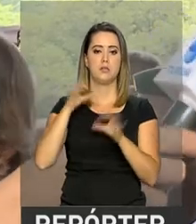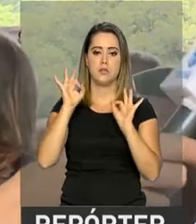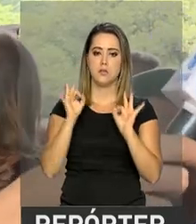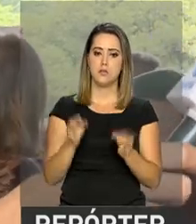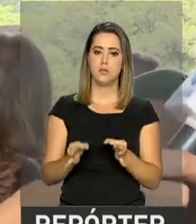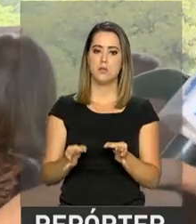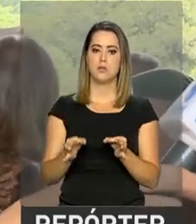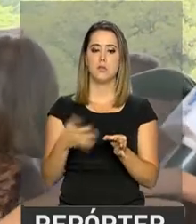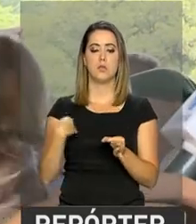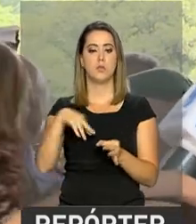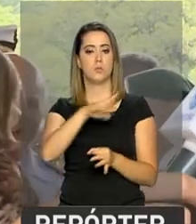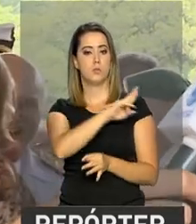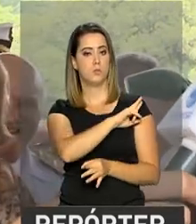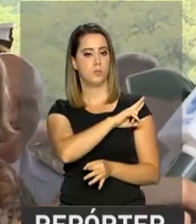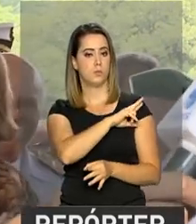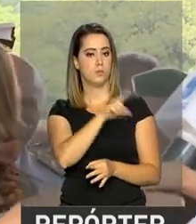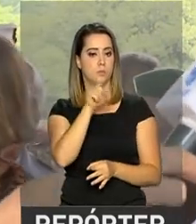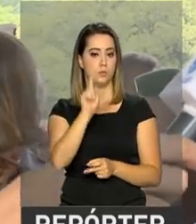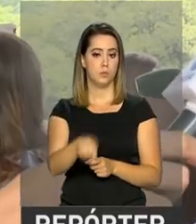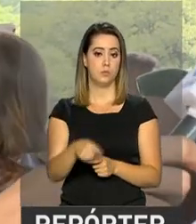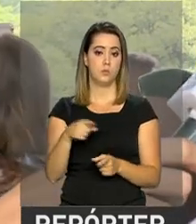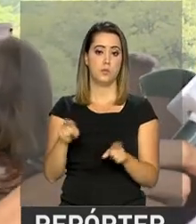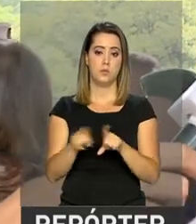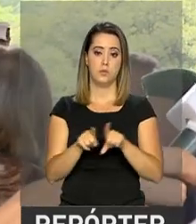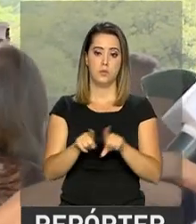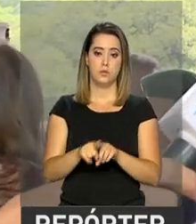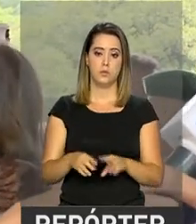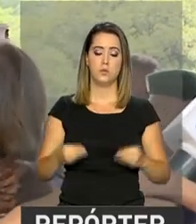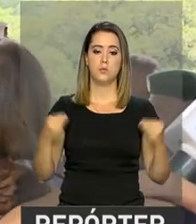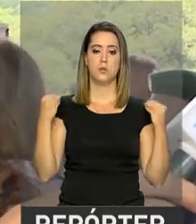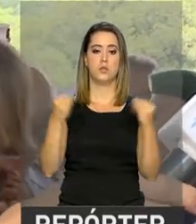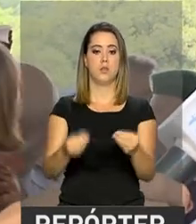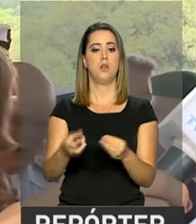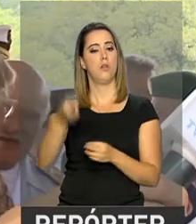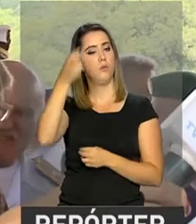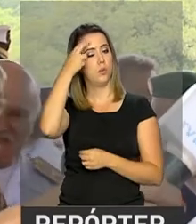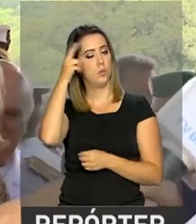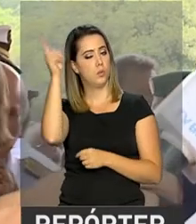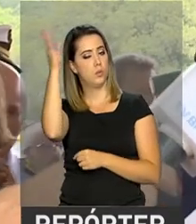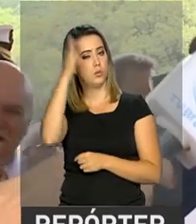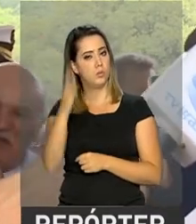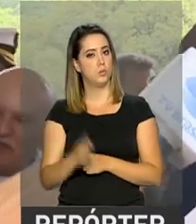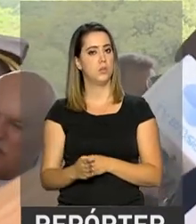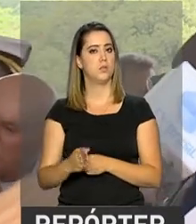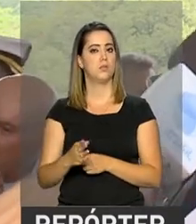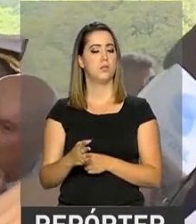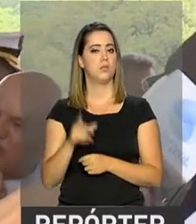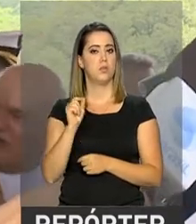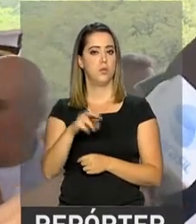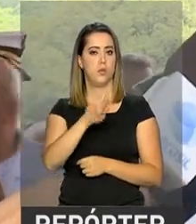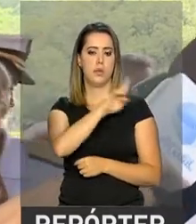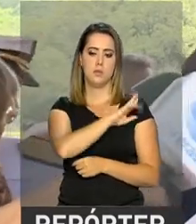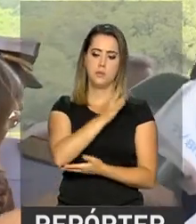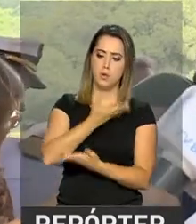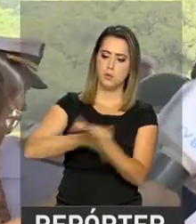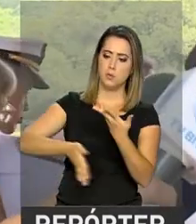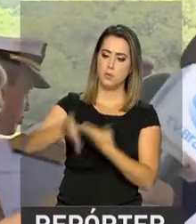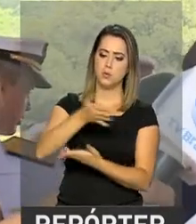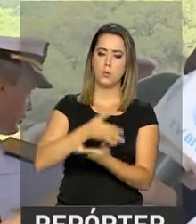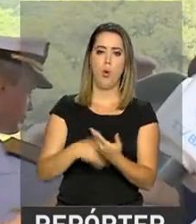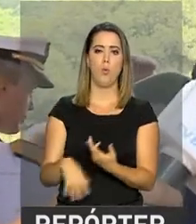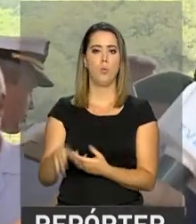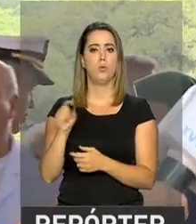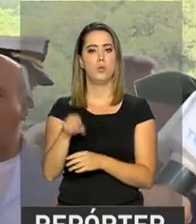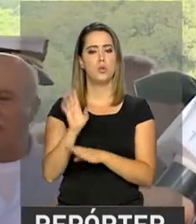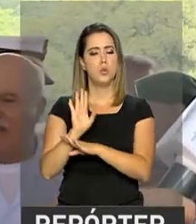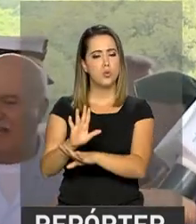profissionalismo, responsabilidade e que também leva a cultura brasileira, a cultura do respeito ao outro, a cultura